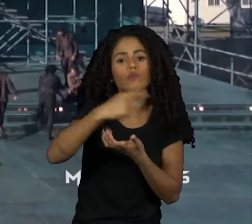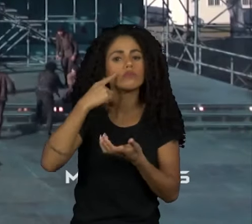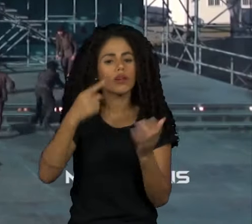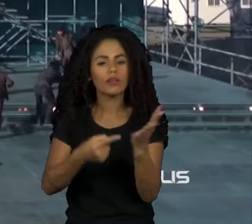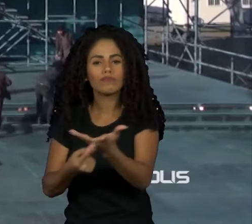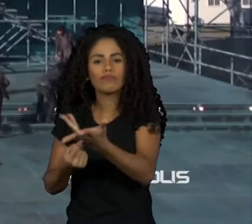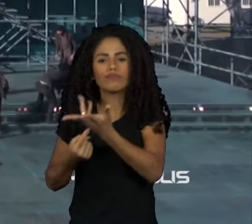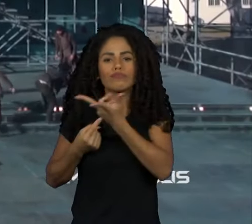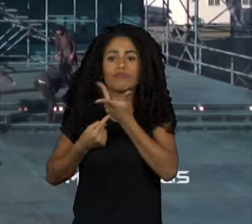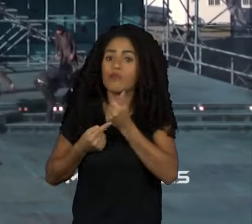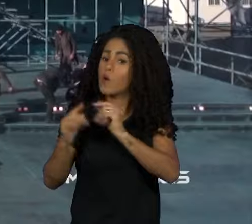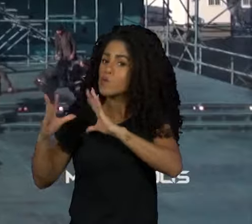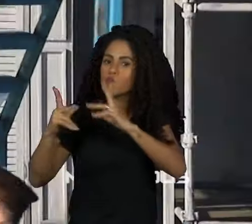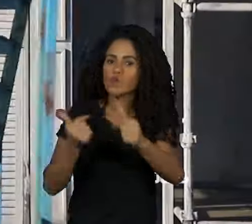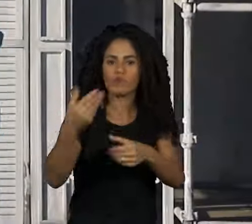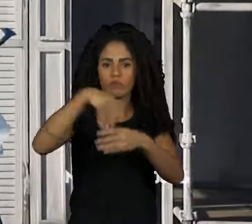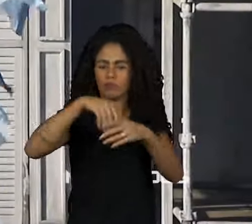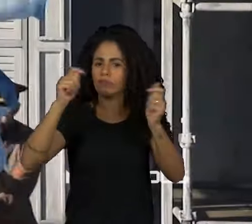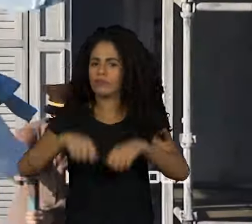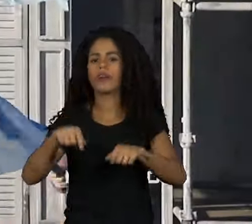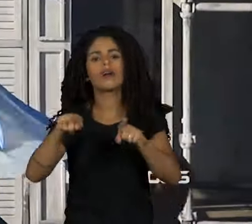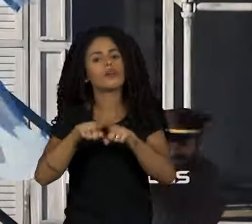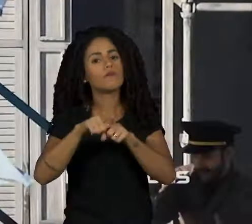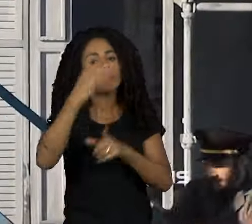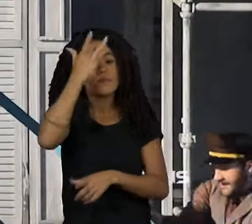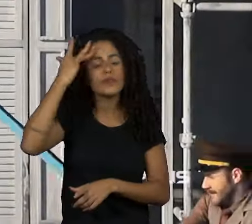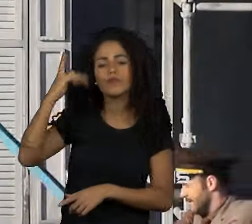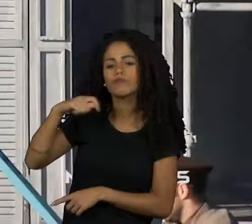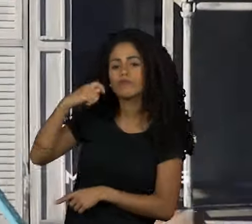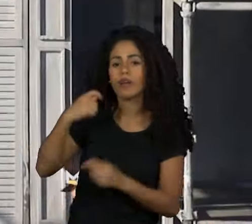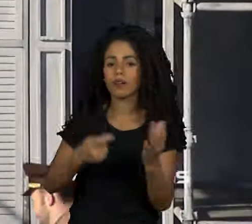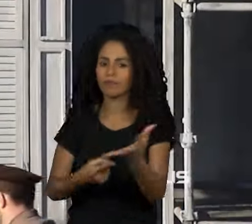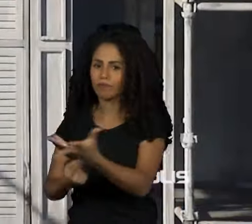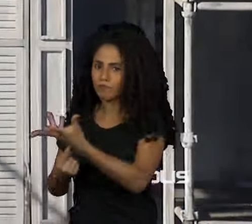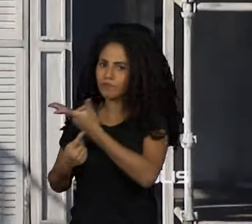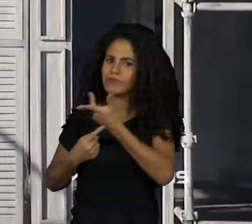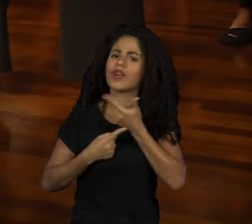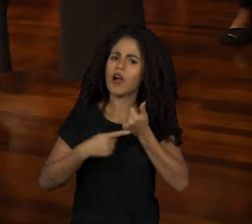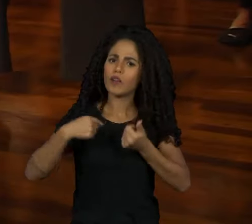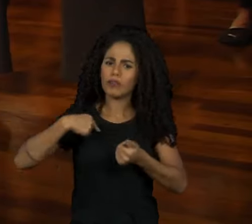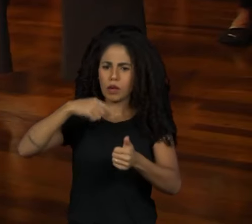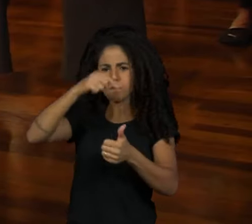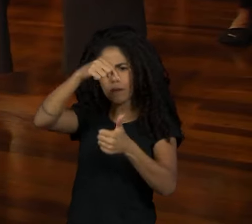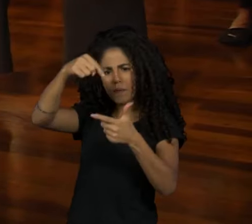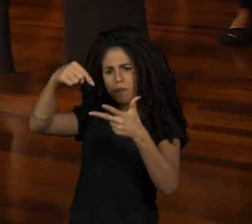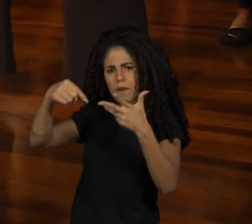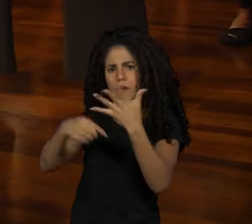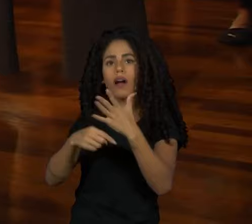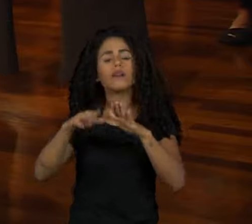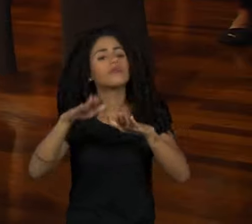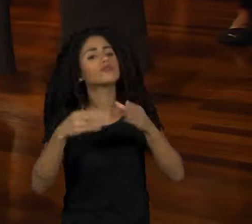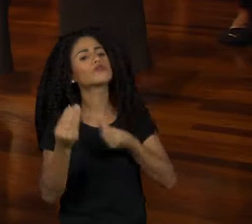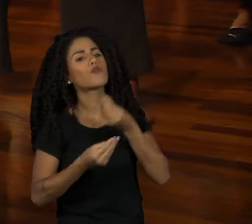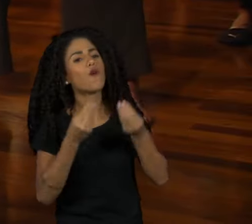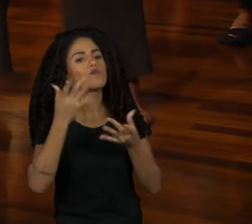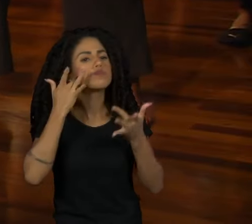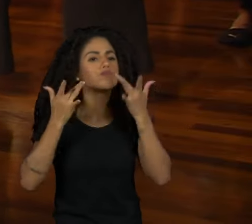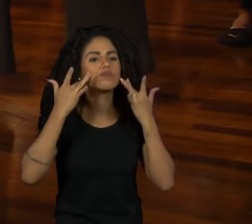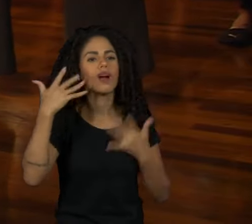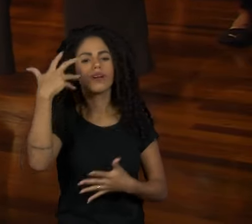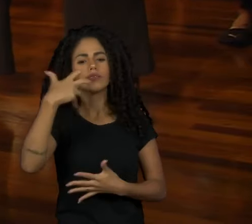em sua totalidade e forma artistas multifacetados. Para você fazer teatro musical, a gente fala que é a arte dos